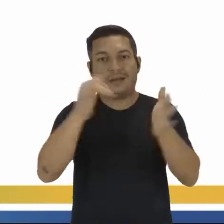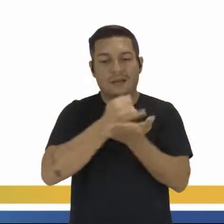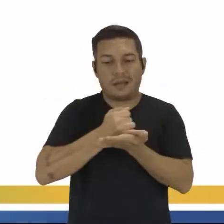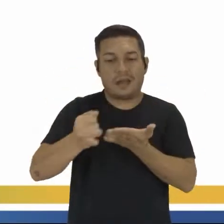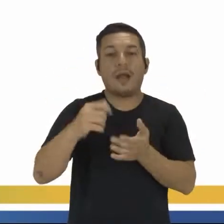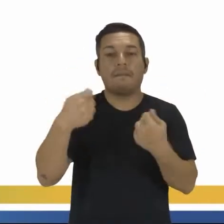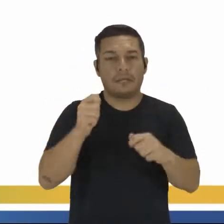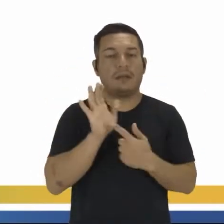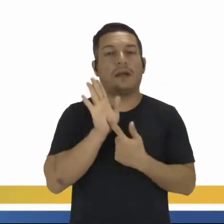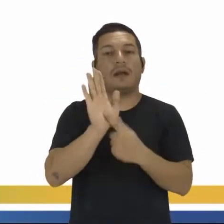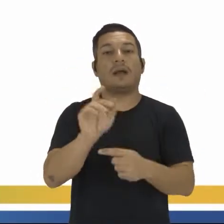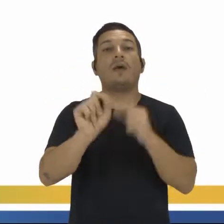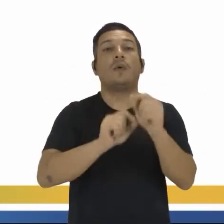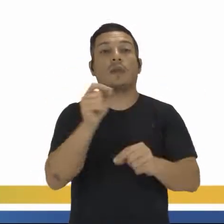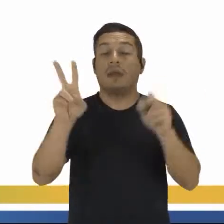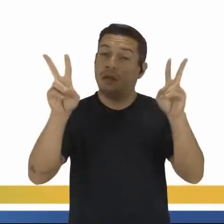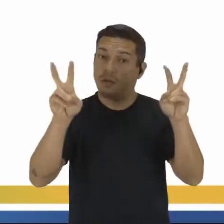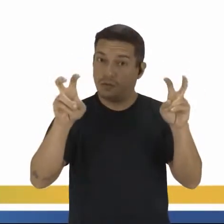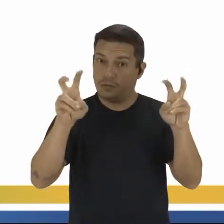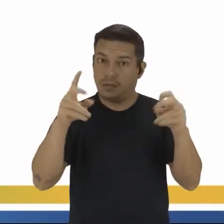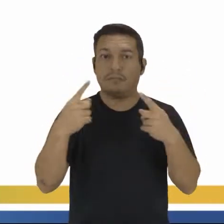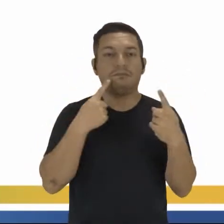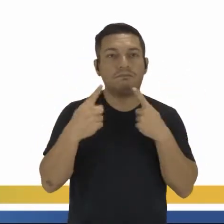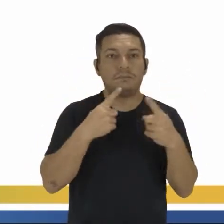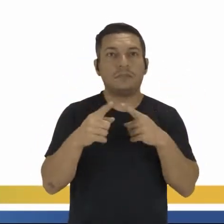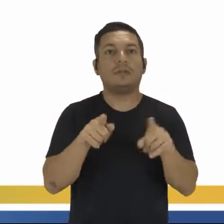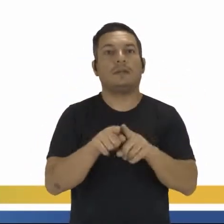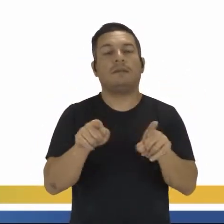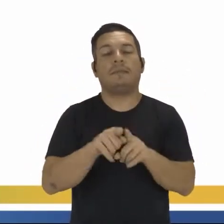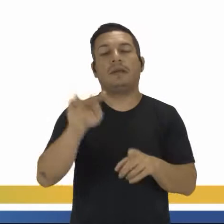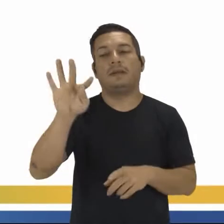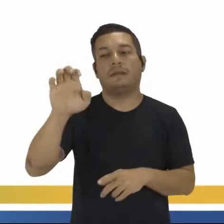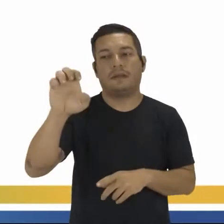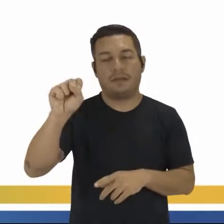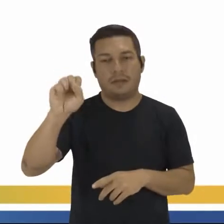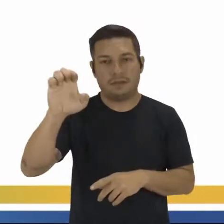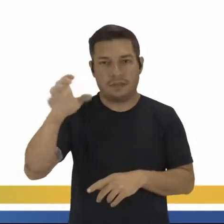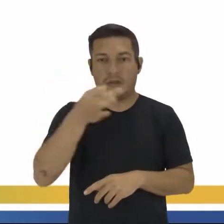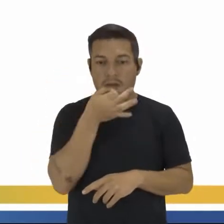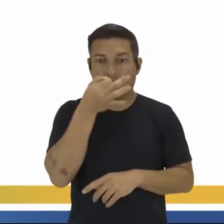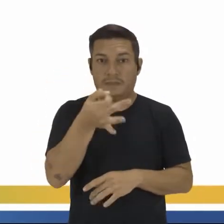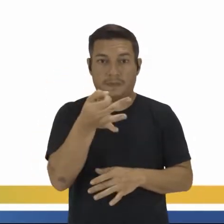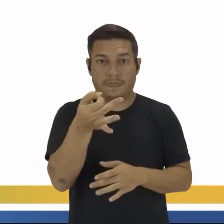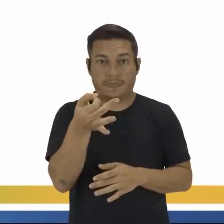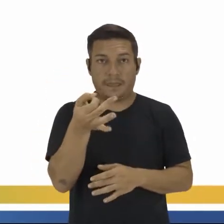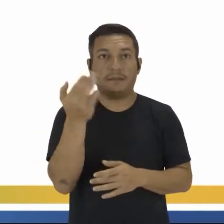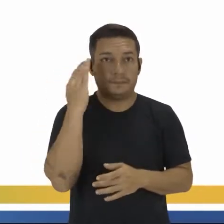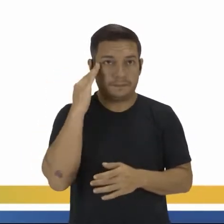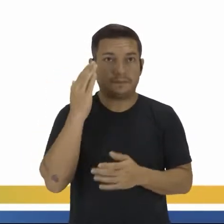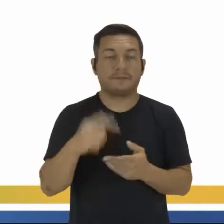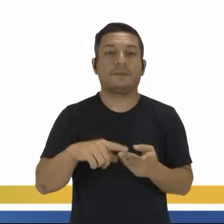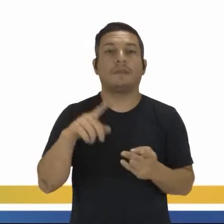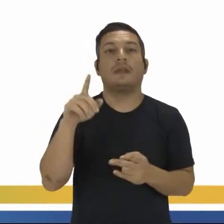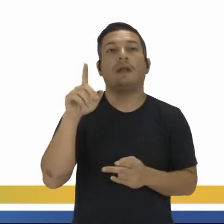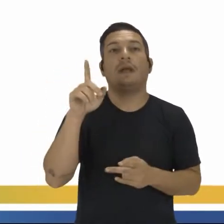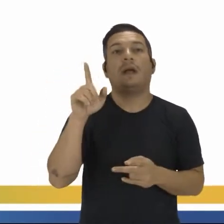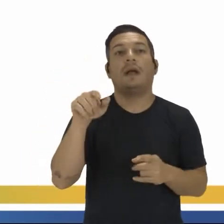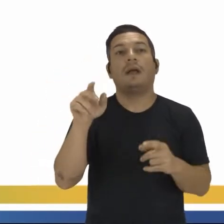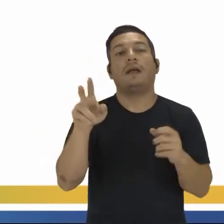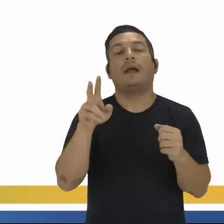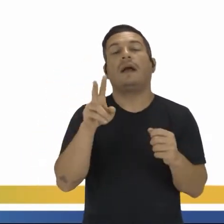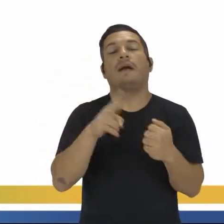já apresentar o tema debatido e a tese, ou seja, o seu ponto de vista. Atente para o